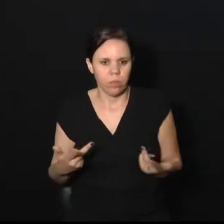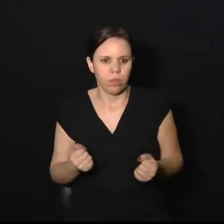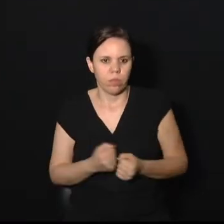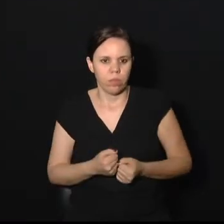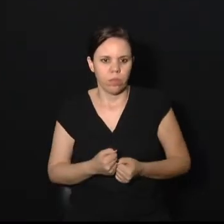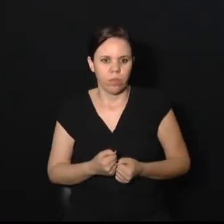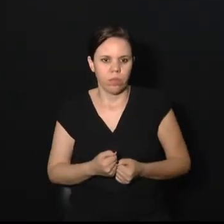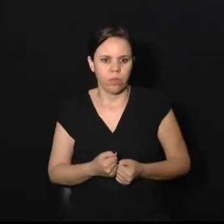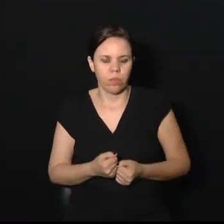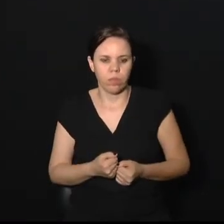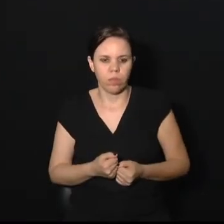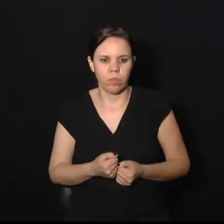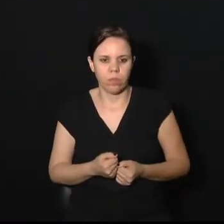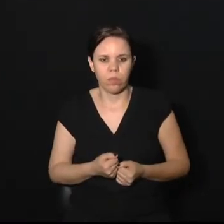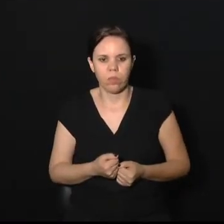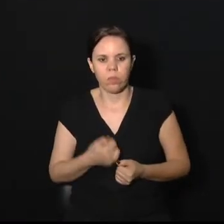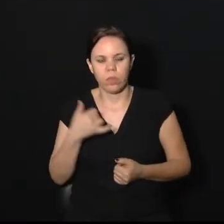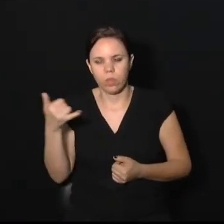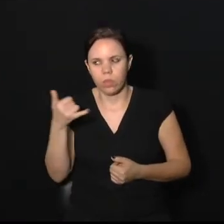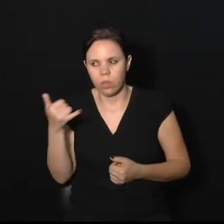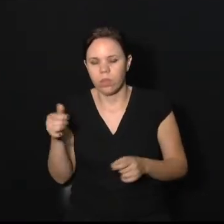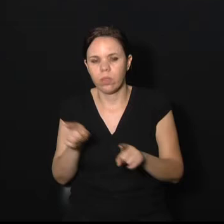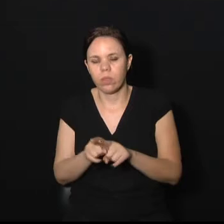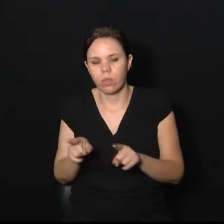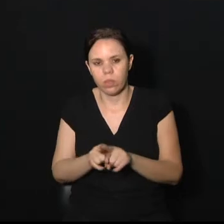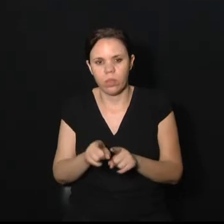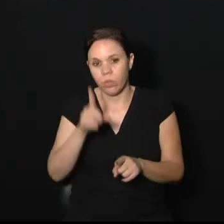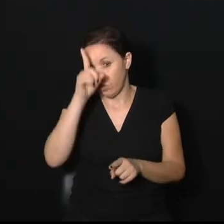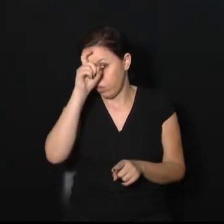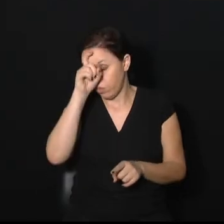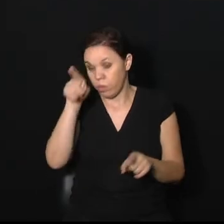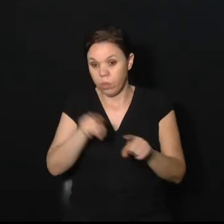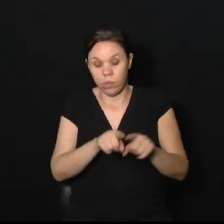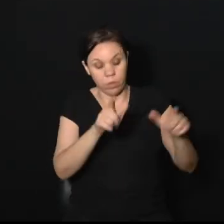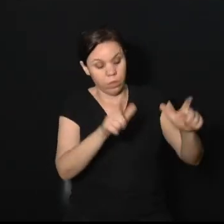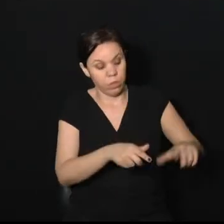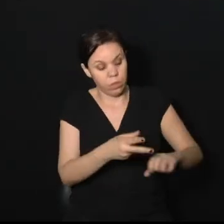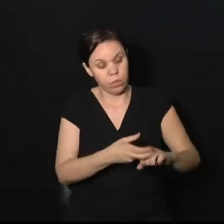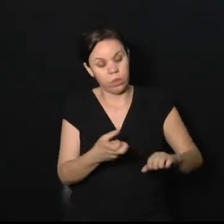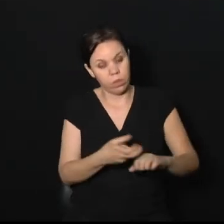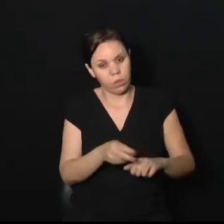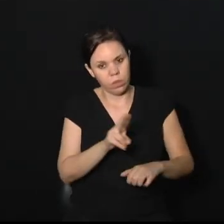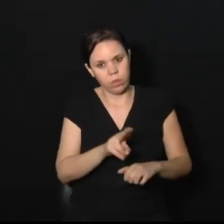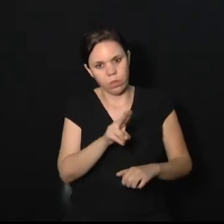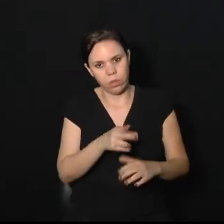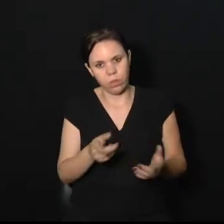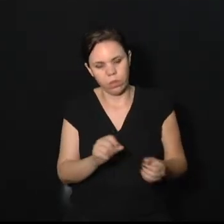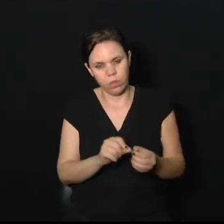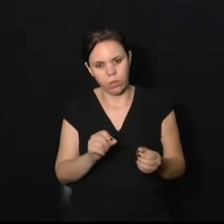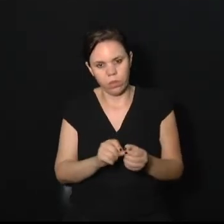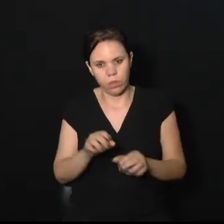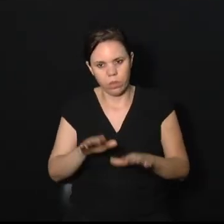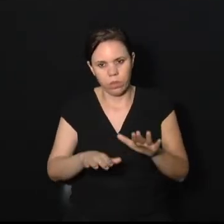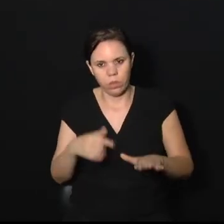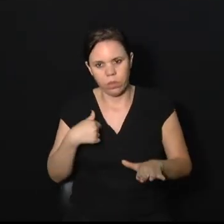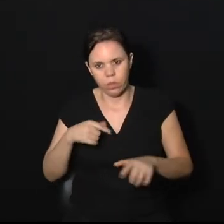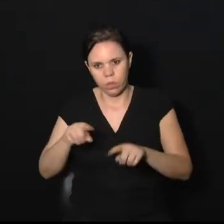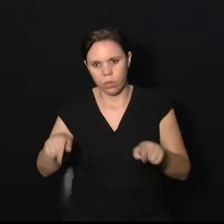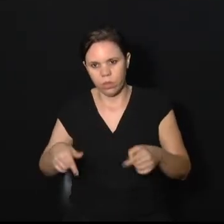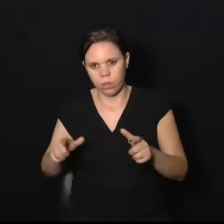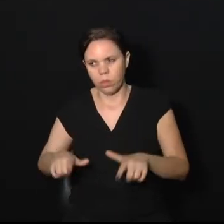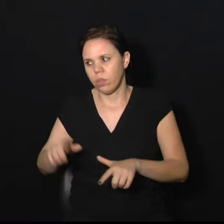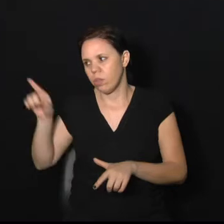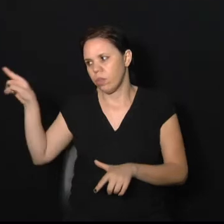é acionado a emergência da cidade, mas também, por geolocalização, é acionado o aplicativo. Então, muitas vezes, a gente está aqui nessa sala, tem alguém passando mal